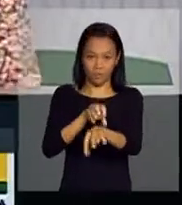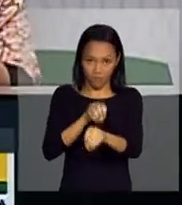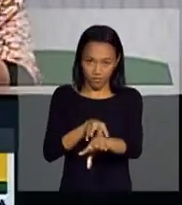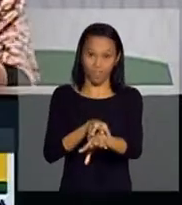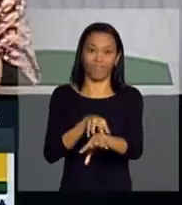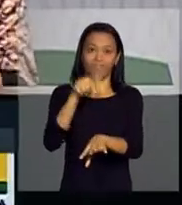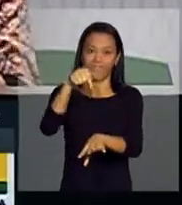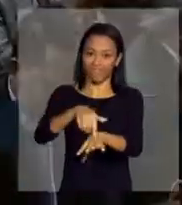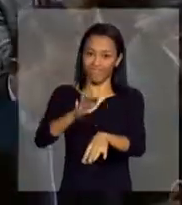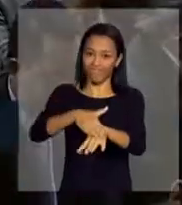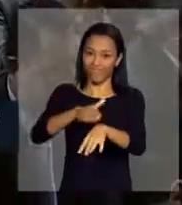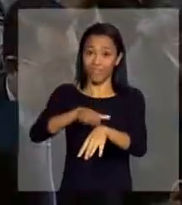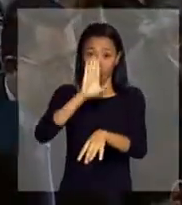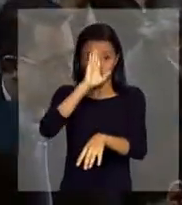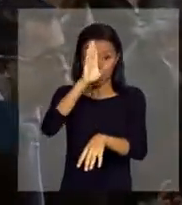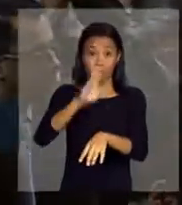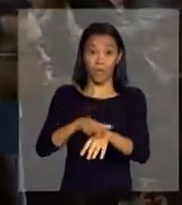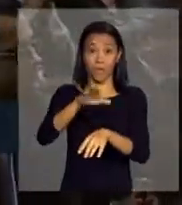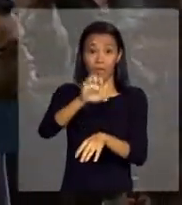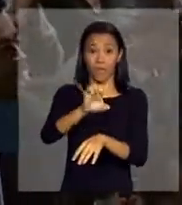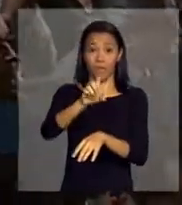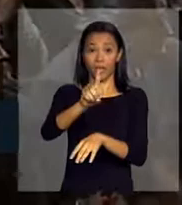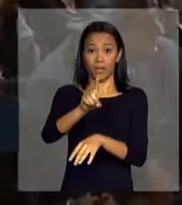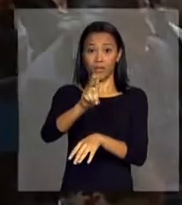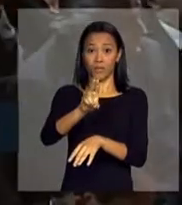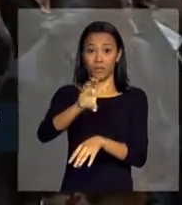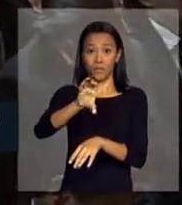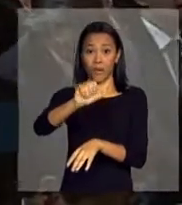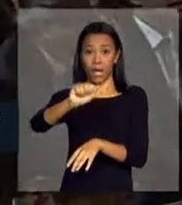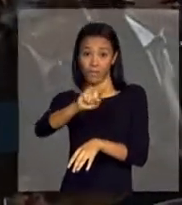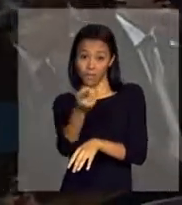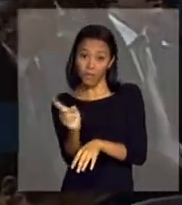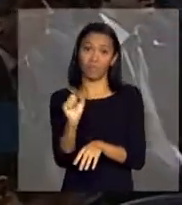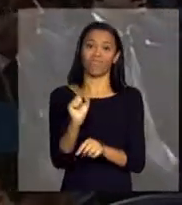esse caminho comum que a educação